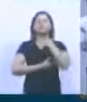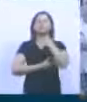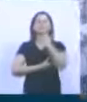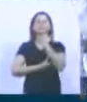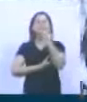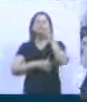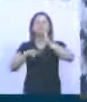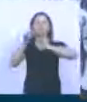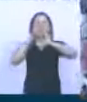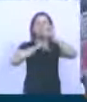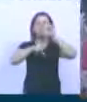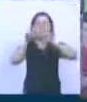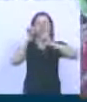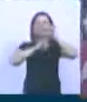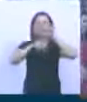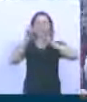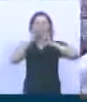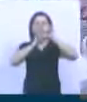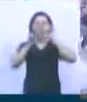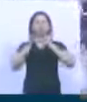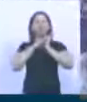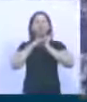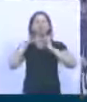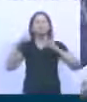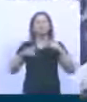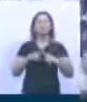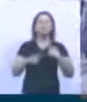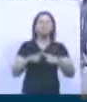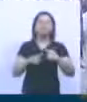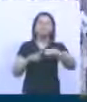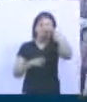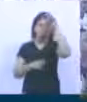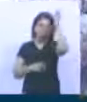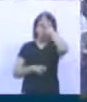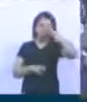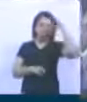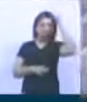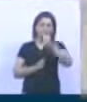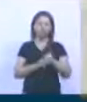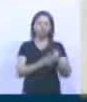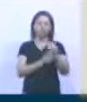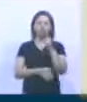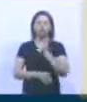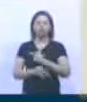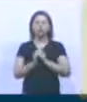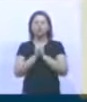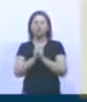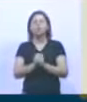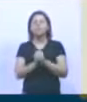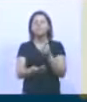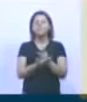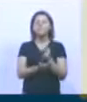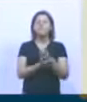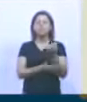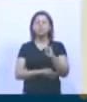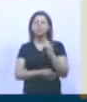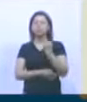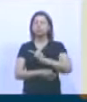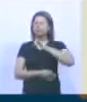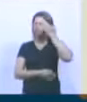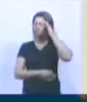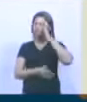um canto de confiança agora. Um canto de confiança nesse Deus que não nos abandona. Mesmo que nós